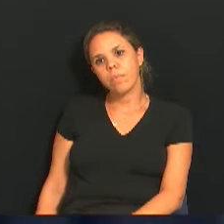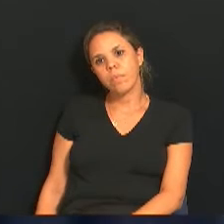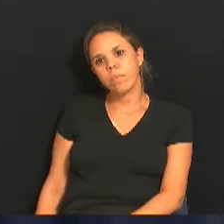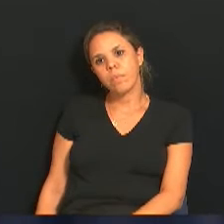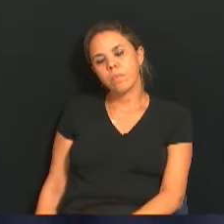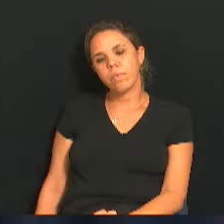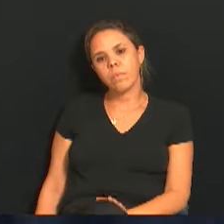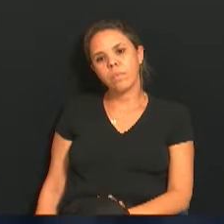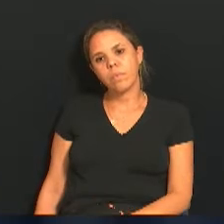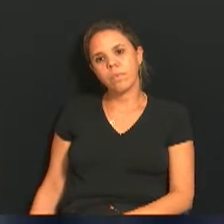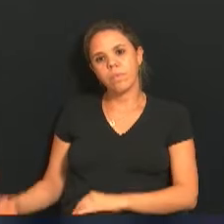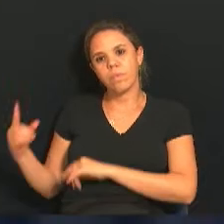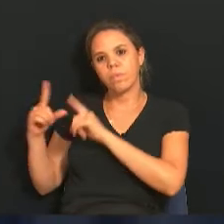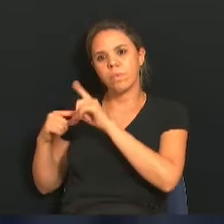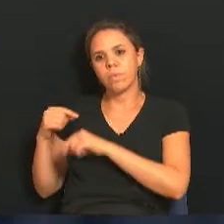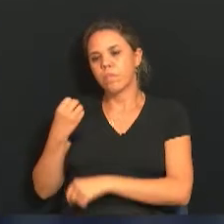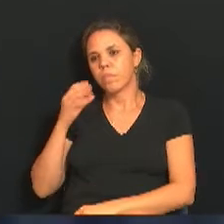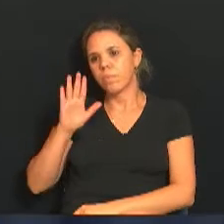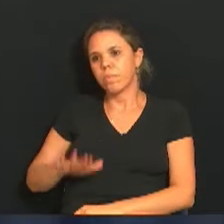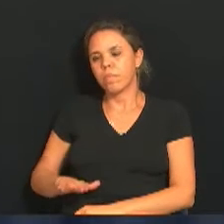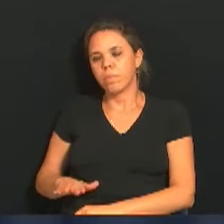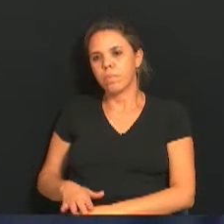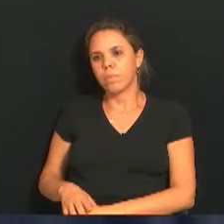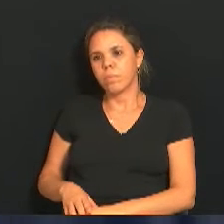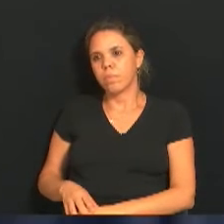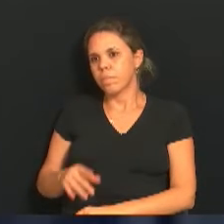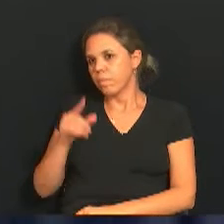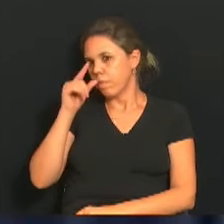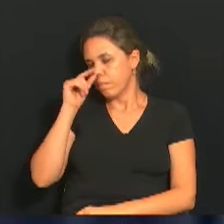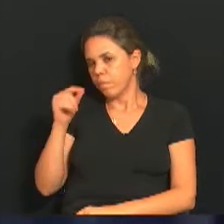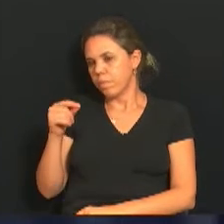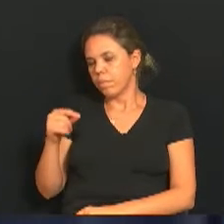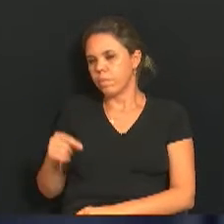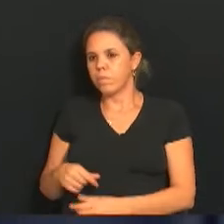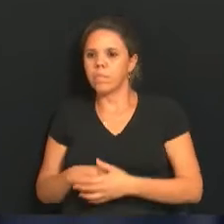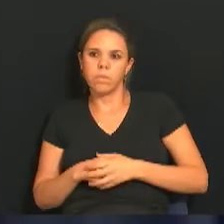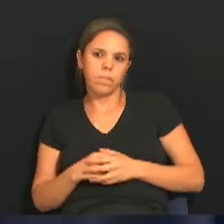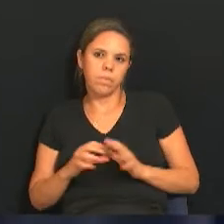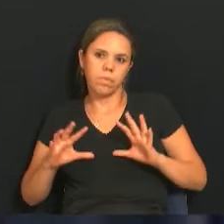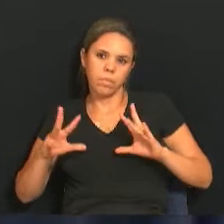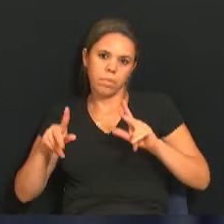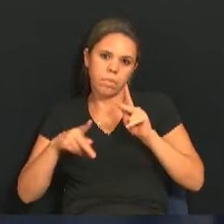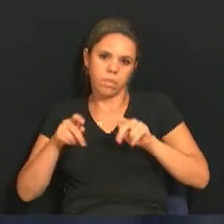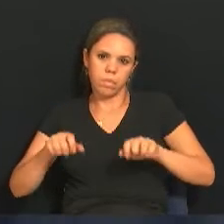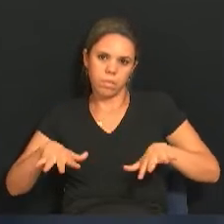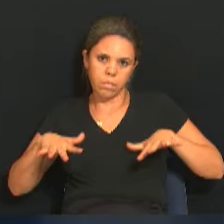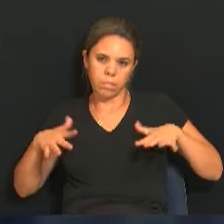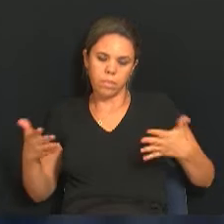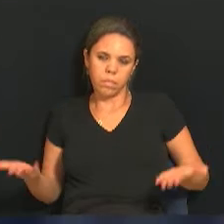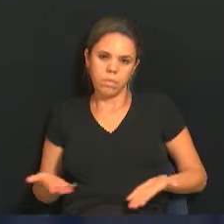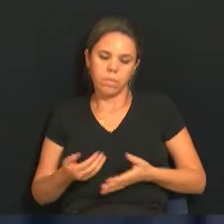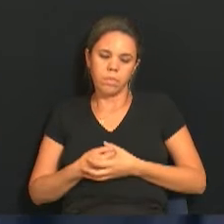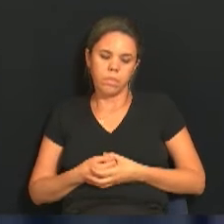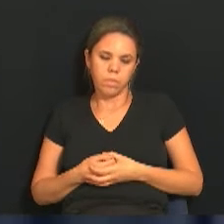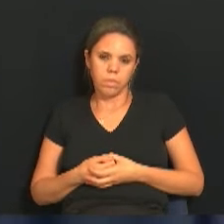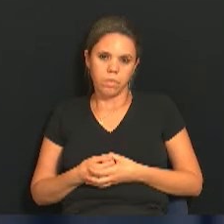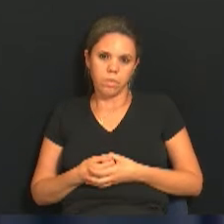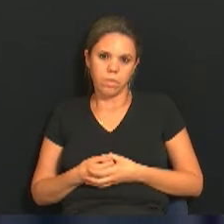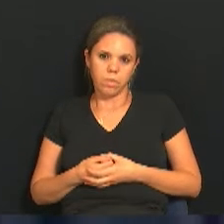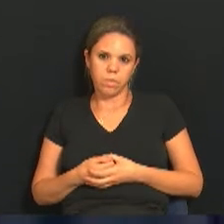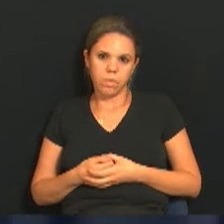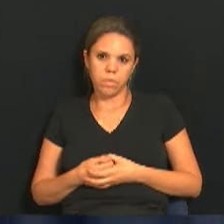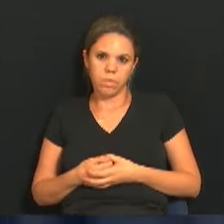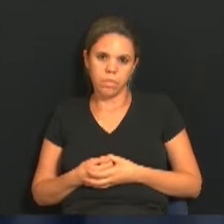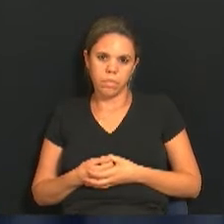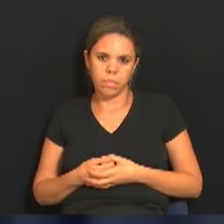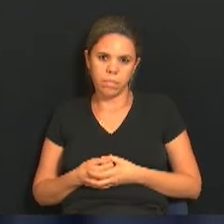Major, boa tarde. Vereador Major, vereador Salvetti, uma boa tarde. Boa tarde a todos que estão participando desta